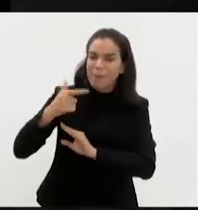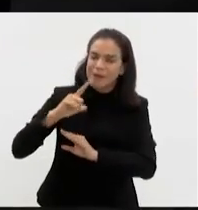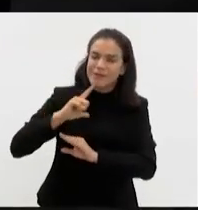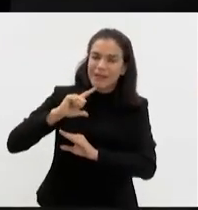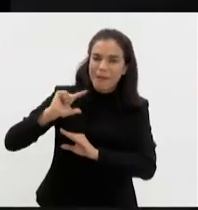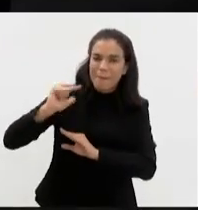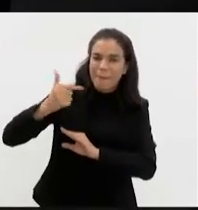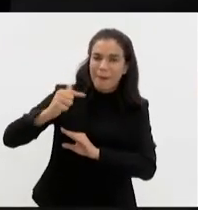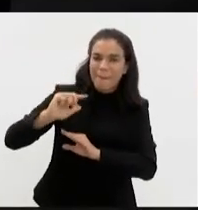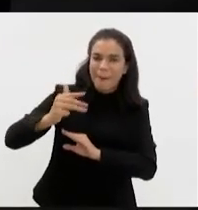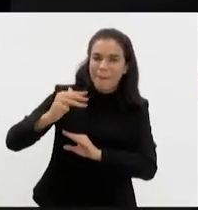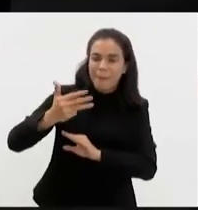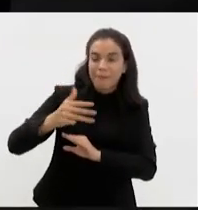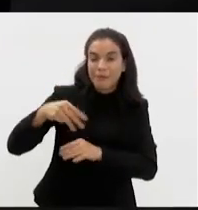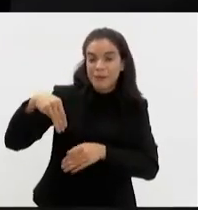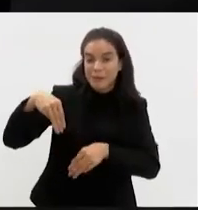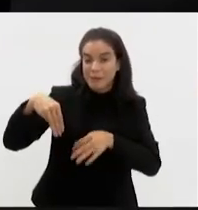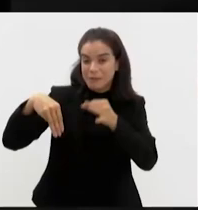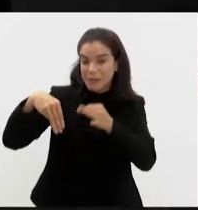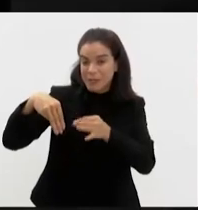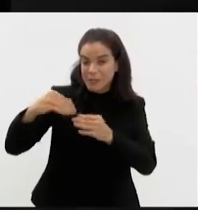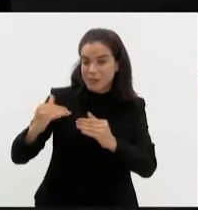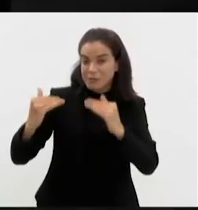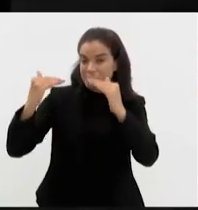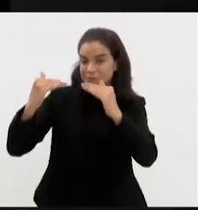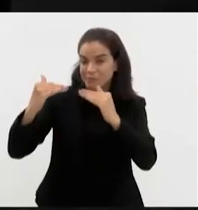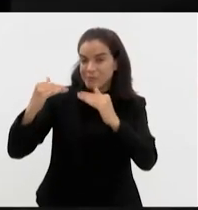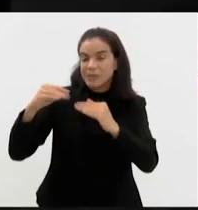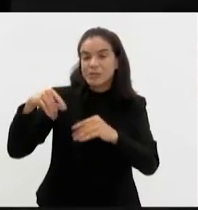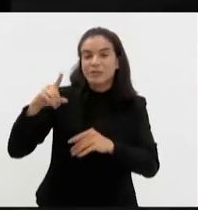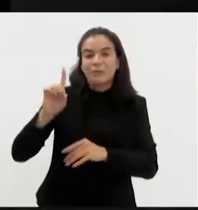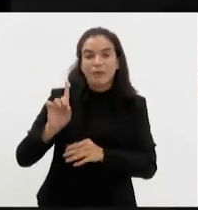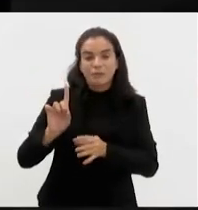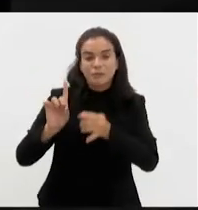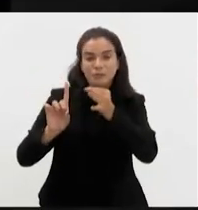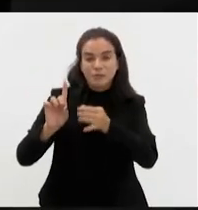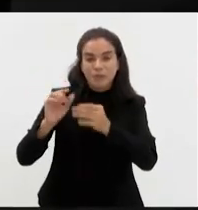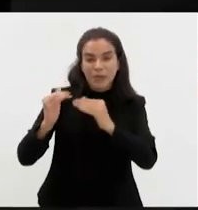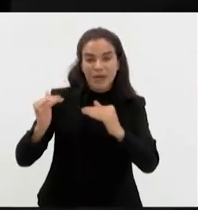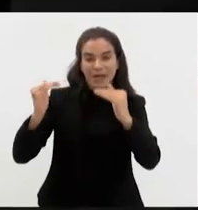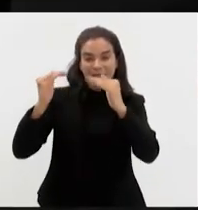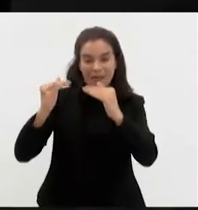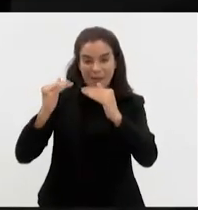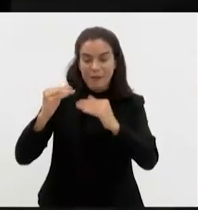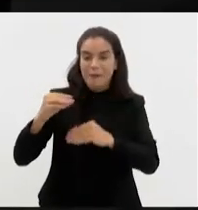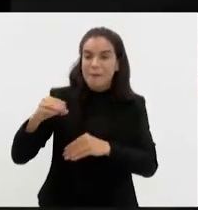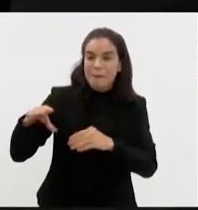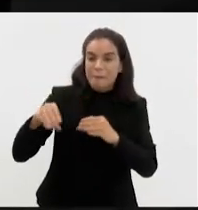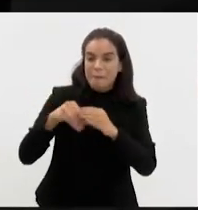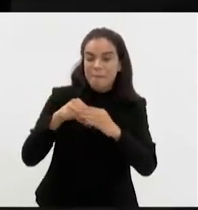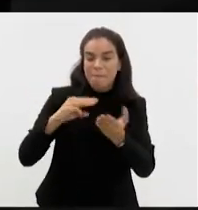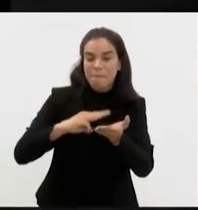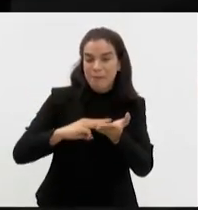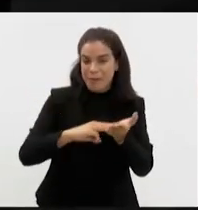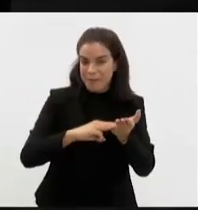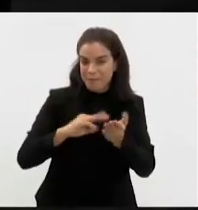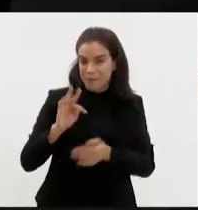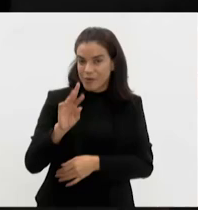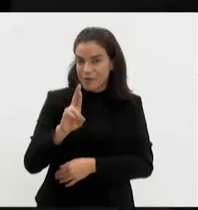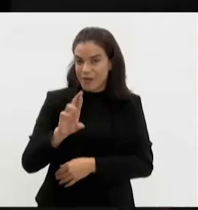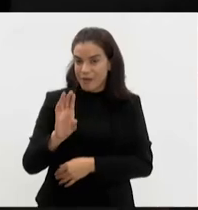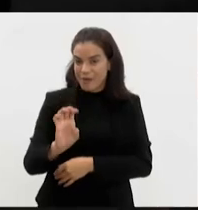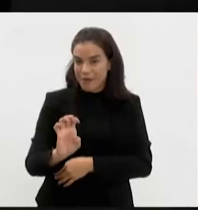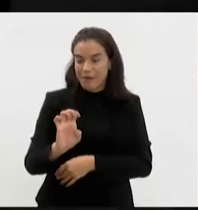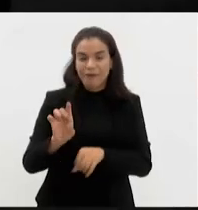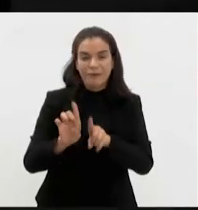presença de ministros de desembargadores de membros do Ministério Público membros do TRE da advocacia enfim para que